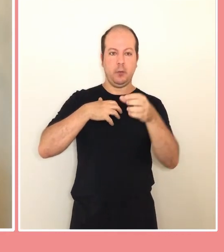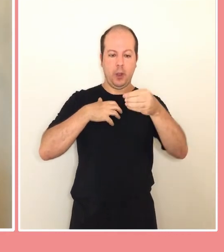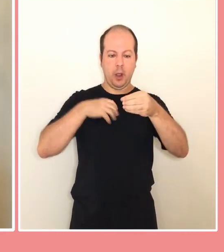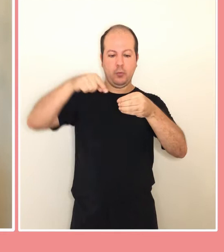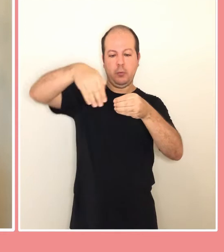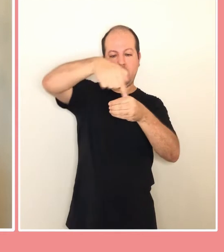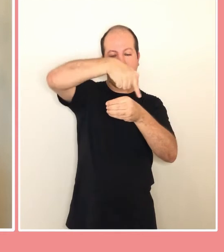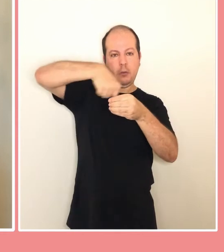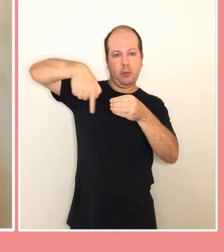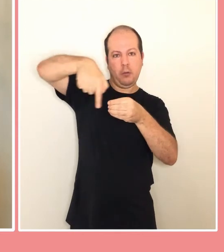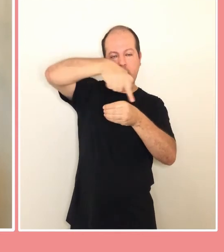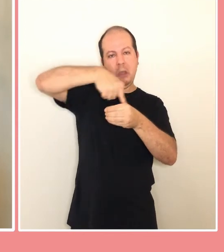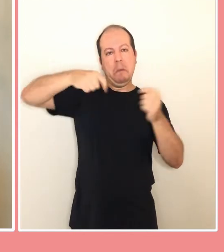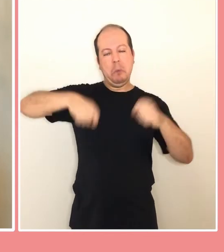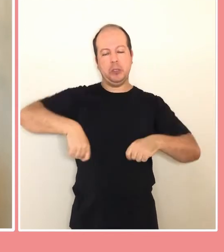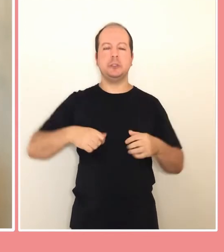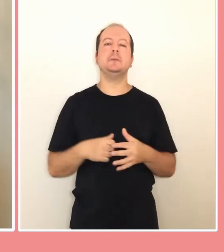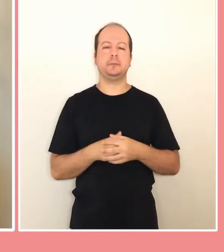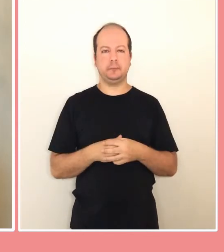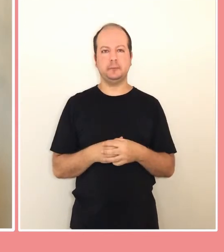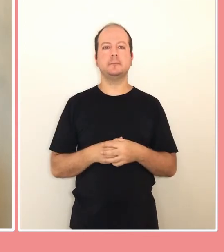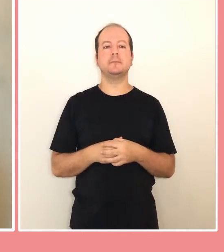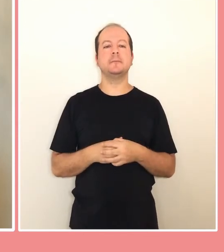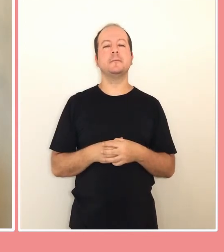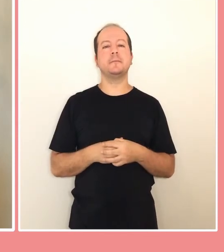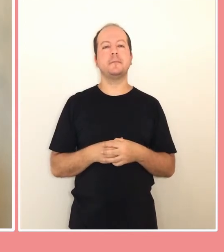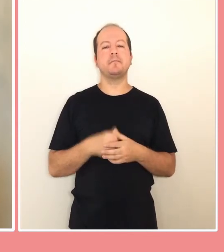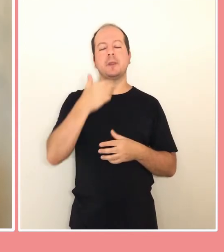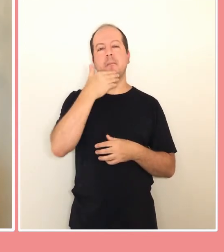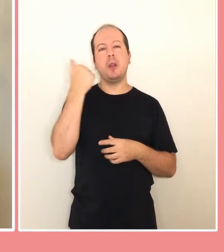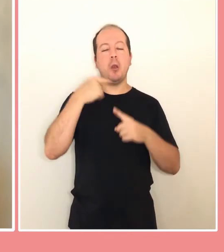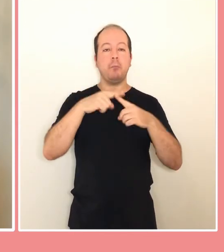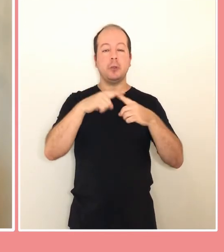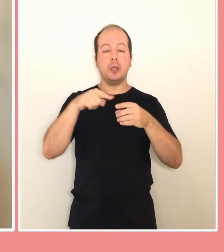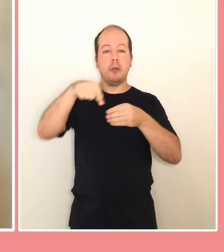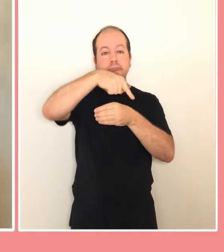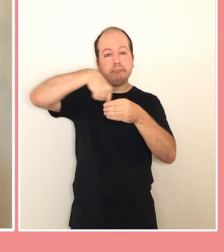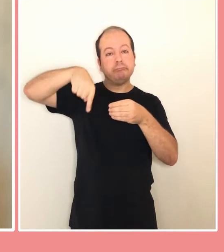que fique bem paralelo ao cano, né? E serrar acompanhando a fita. Assim a gente obtém esse ângulo de 90 graus.